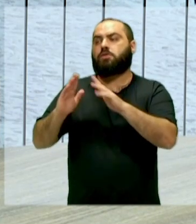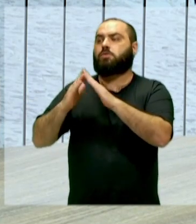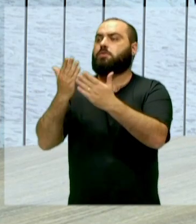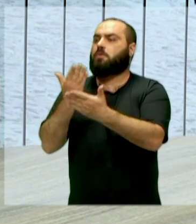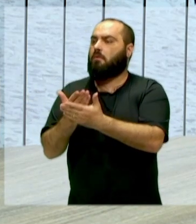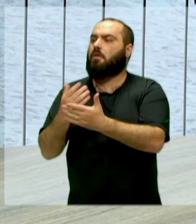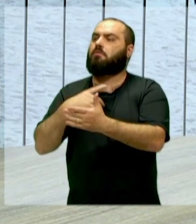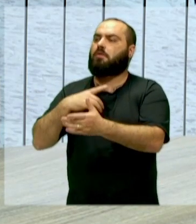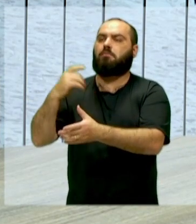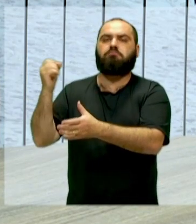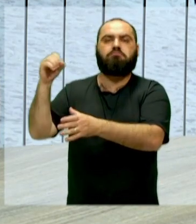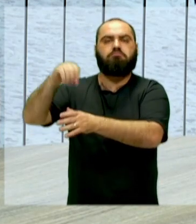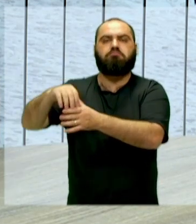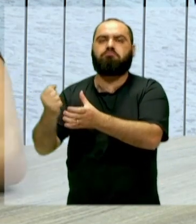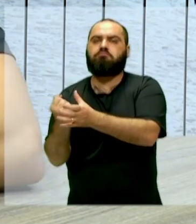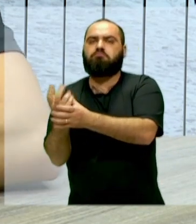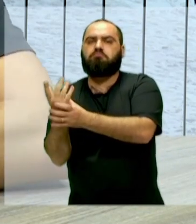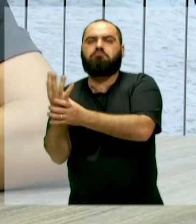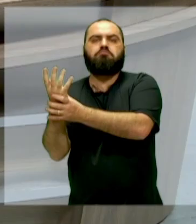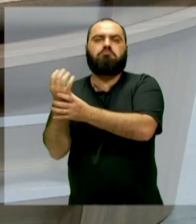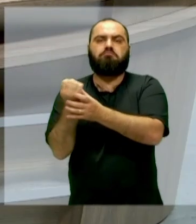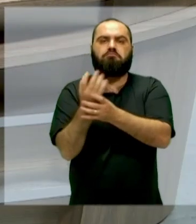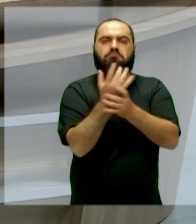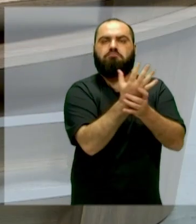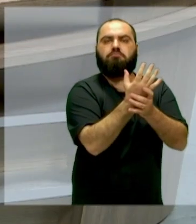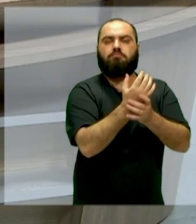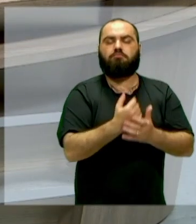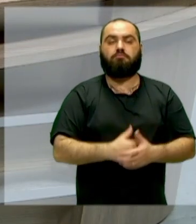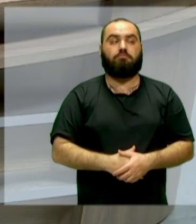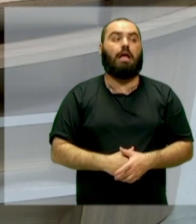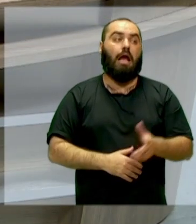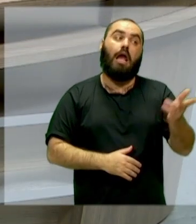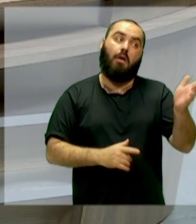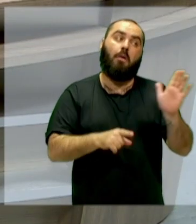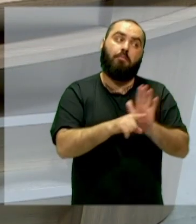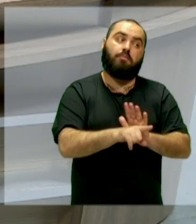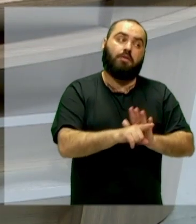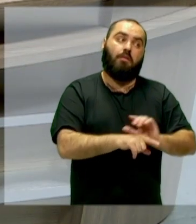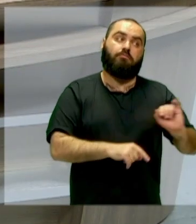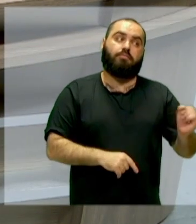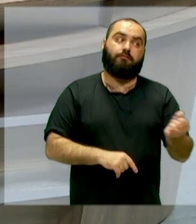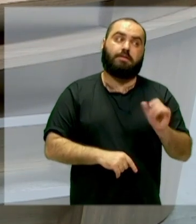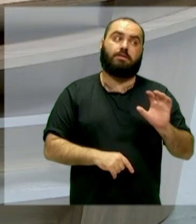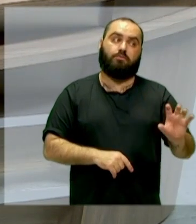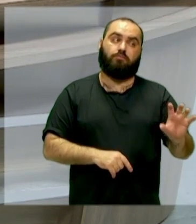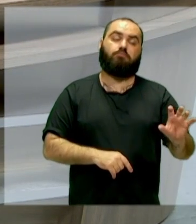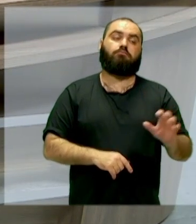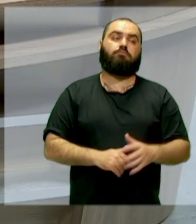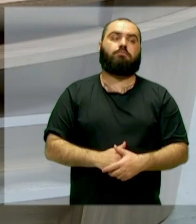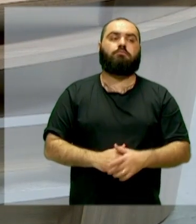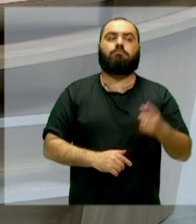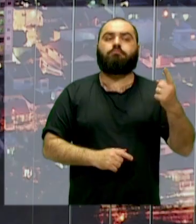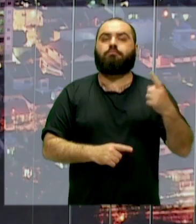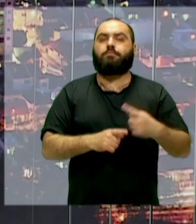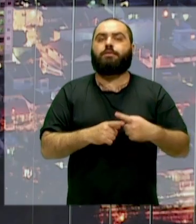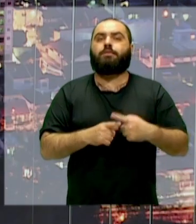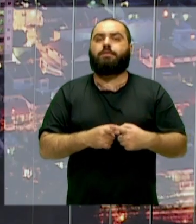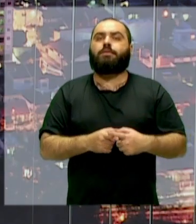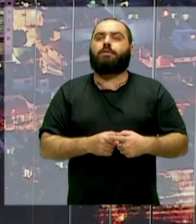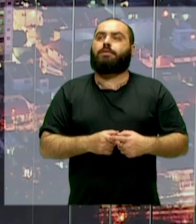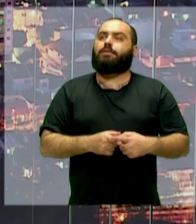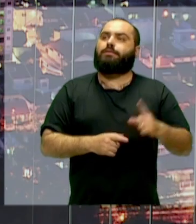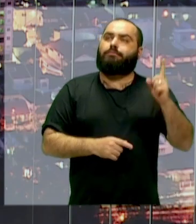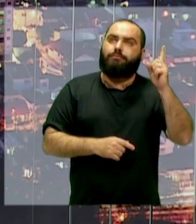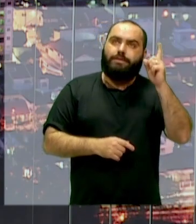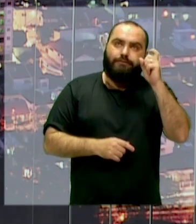tem compostagem Então isso que eu era isso que eu ia te dizer que eu ia exatamente perguntar nesse sentido assim porque é tão difícil às vezes